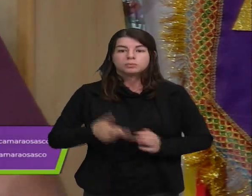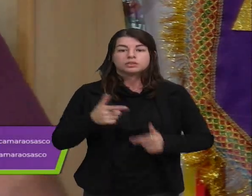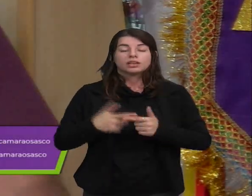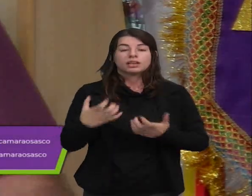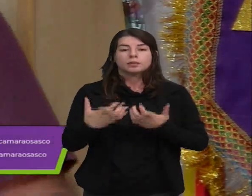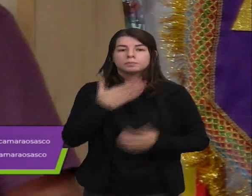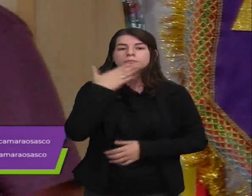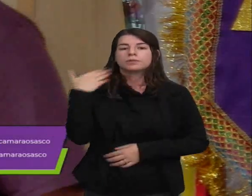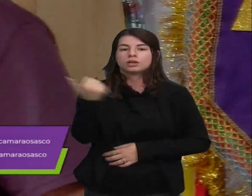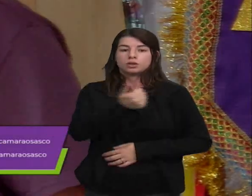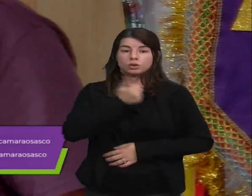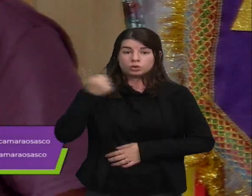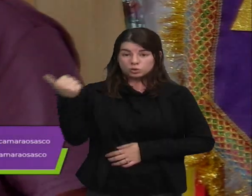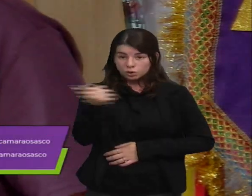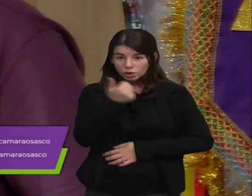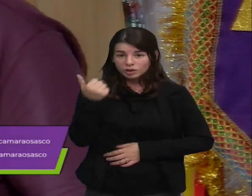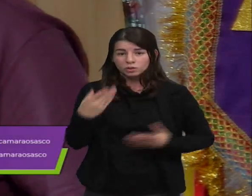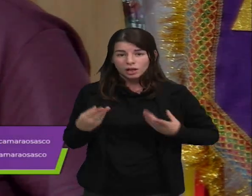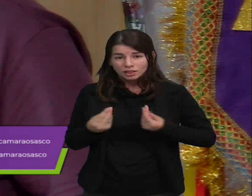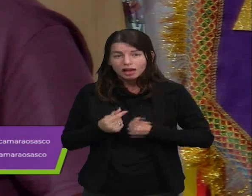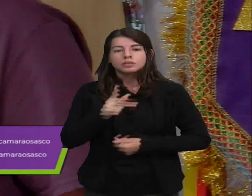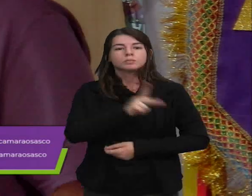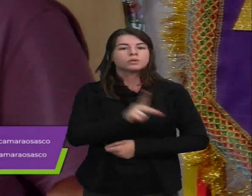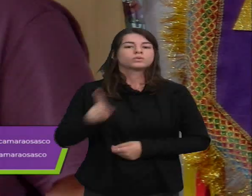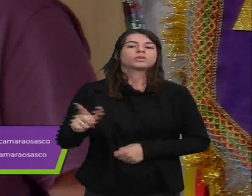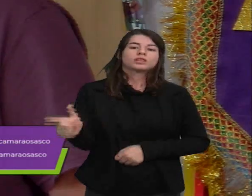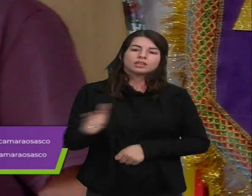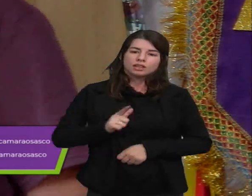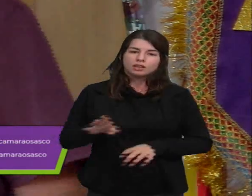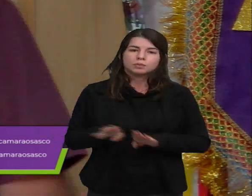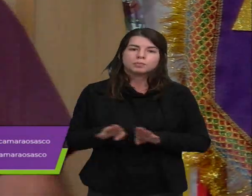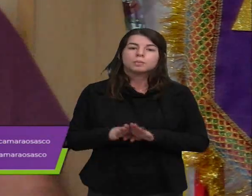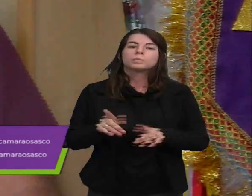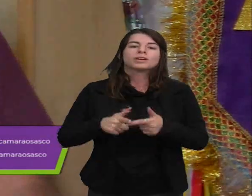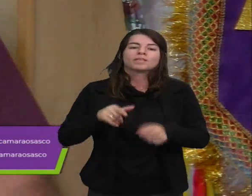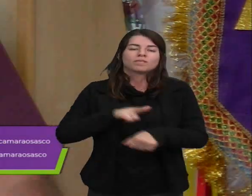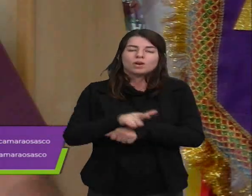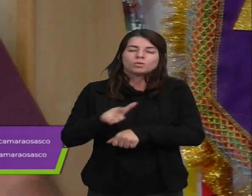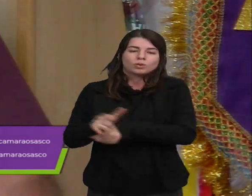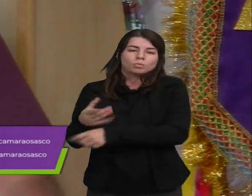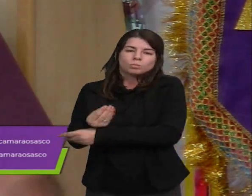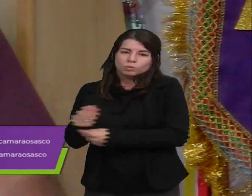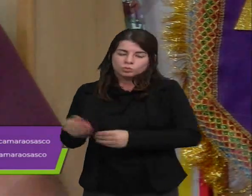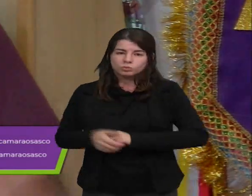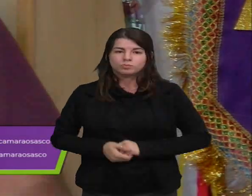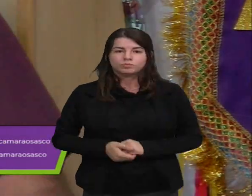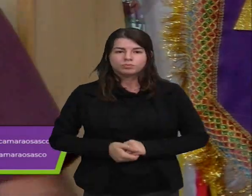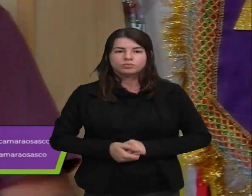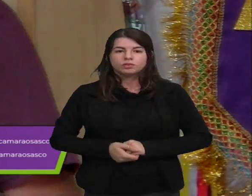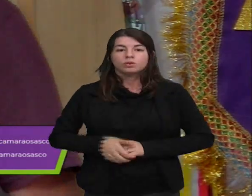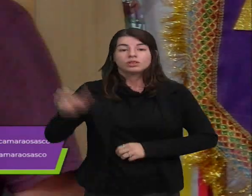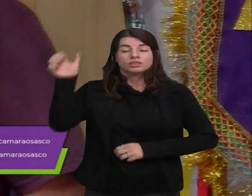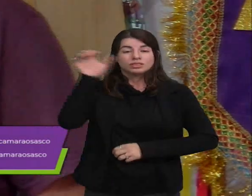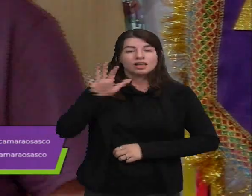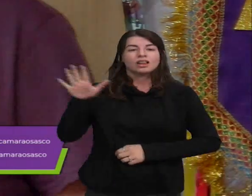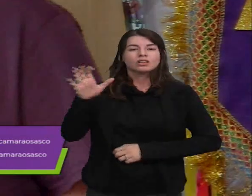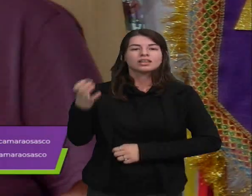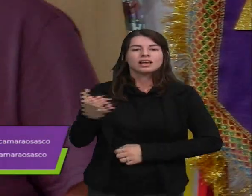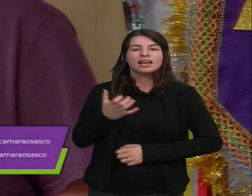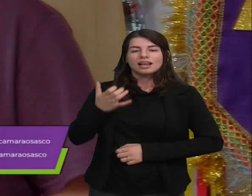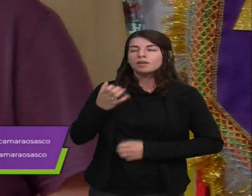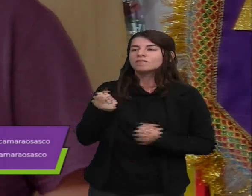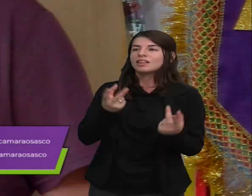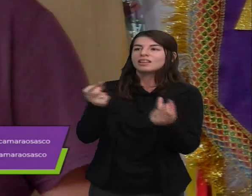por mais professores porque esse projeto de estado mínimo ele imprime a liquidação do estado e passar para a iniciativa